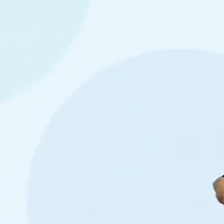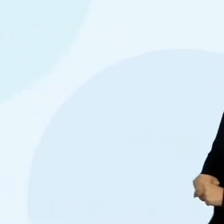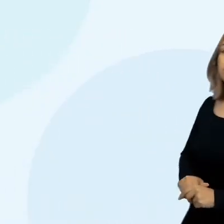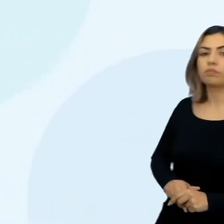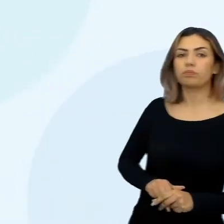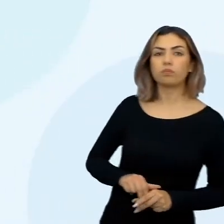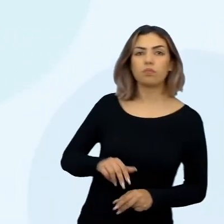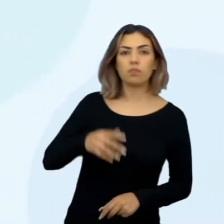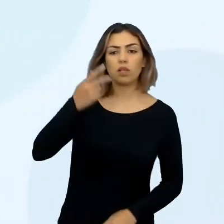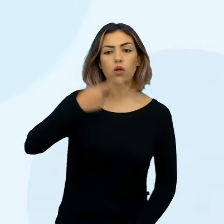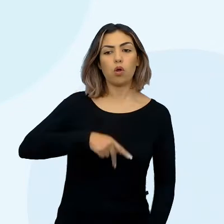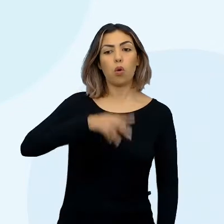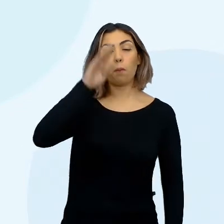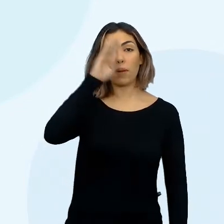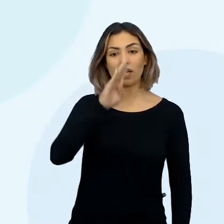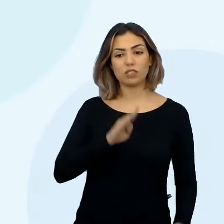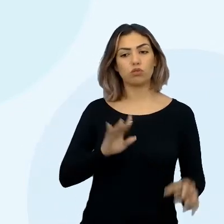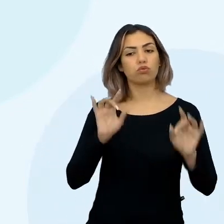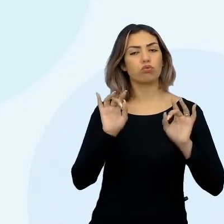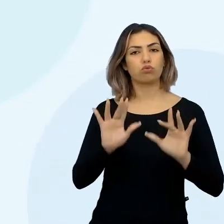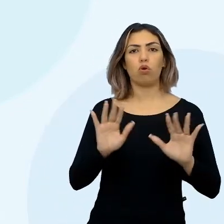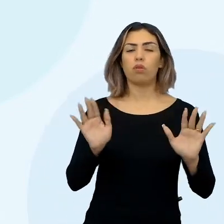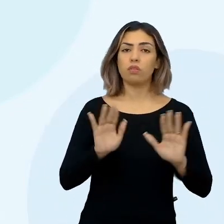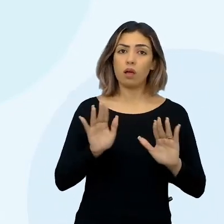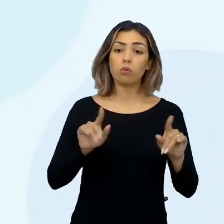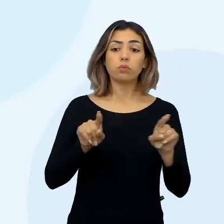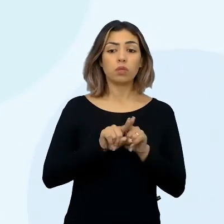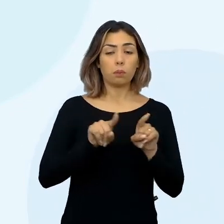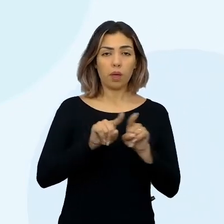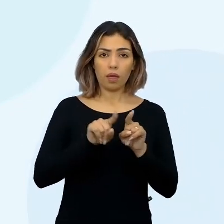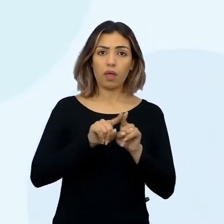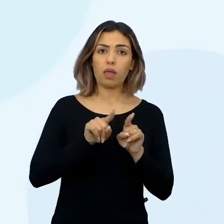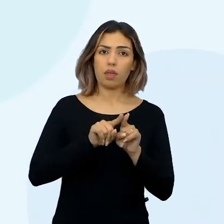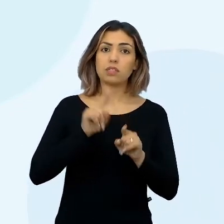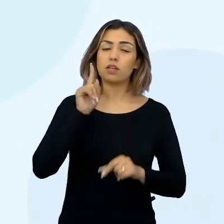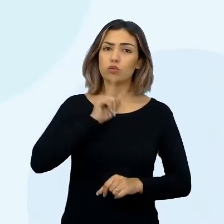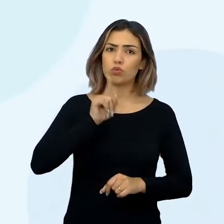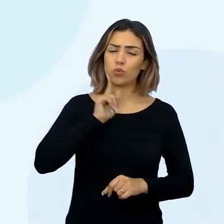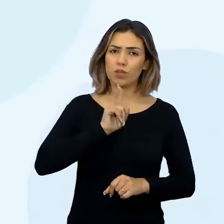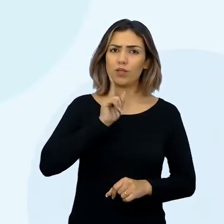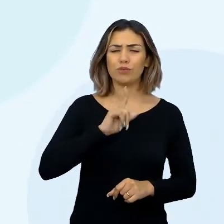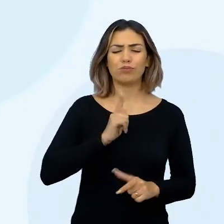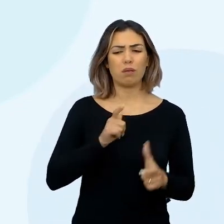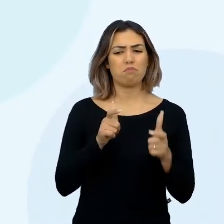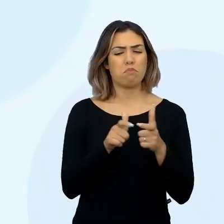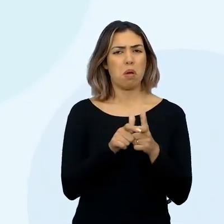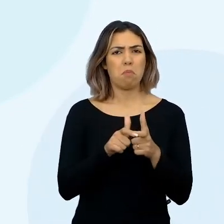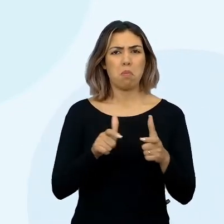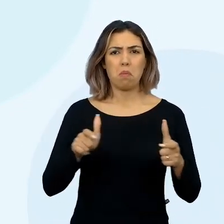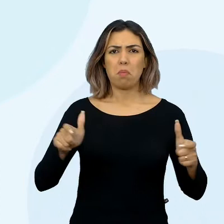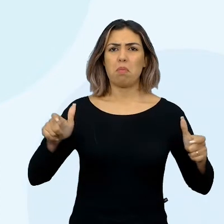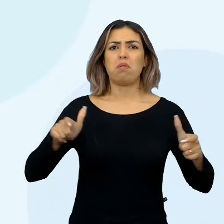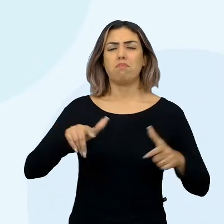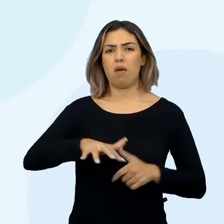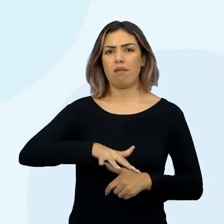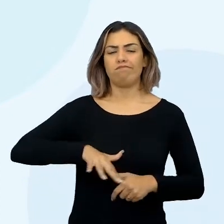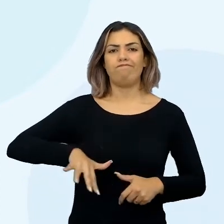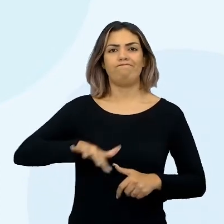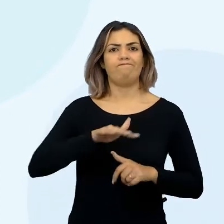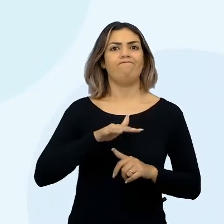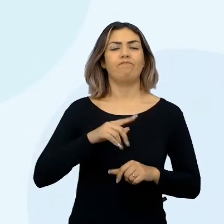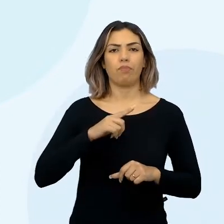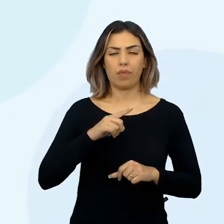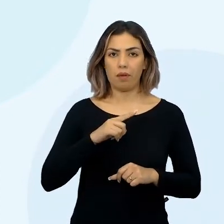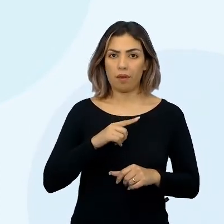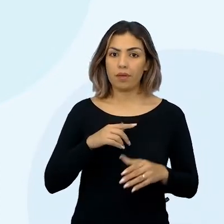Unidos existe uma proporção muito grande dessas etnias encarceradas, e então tem esse estigma aí, por exemplo, colado